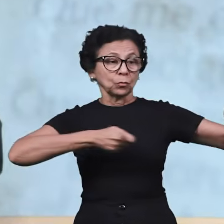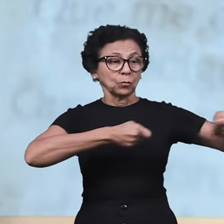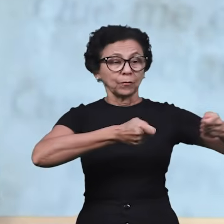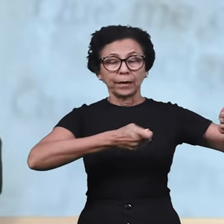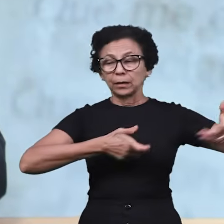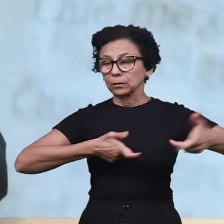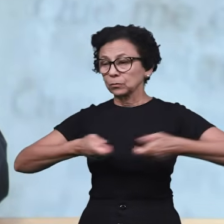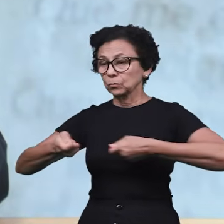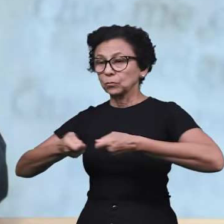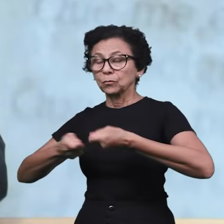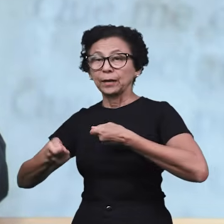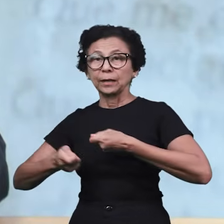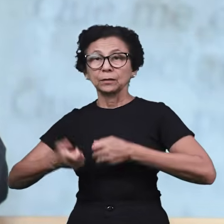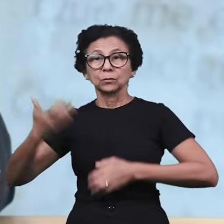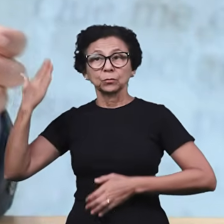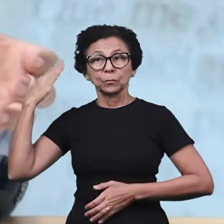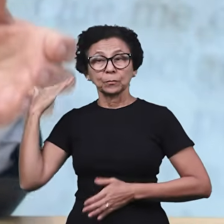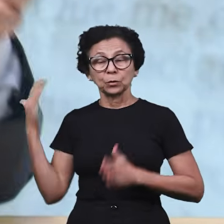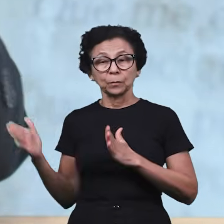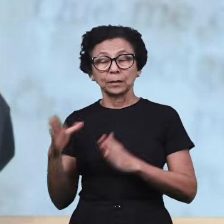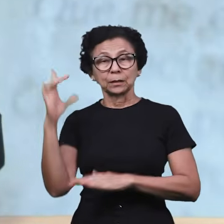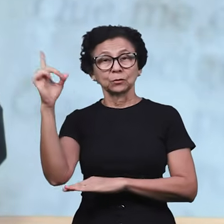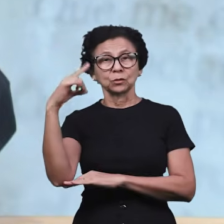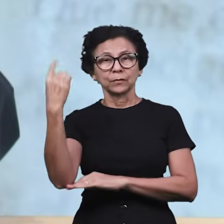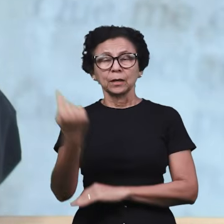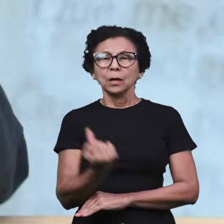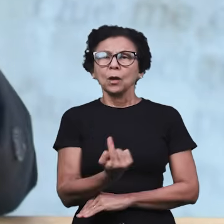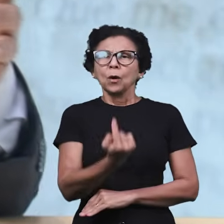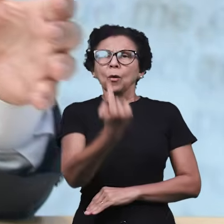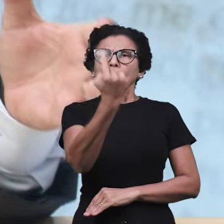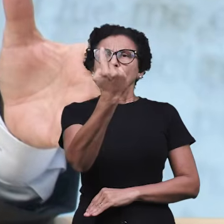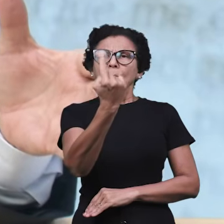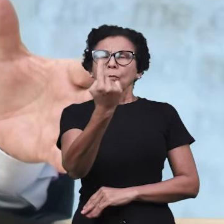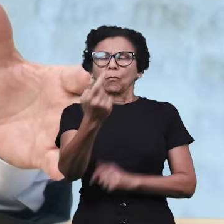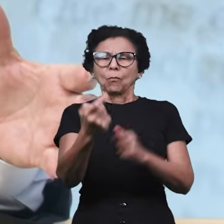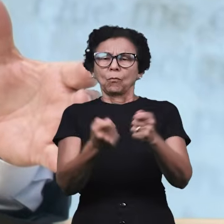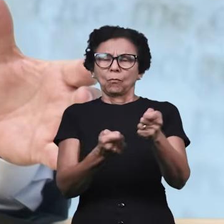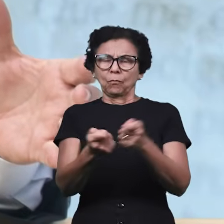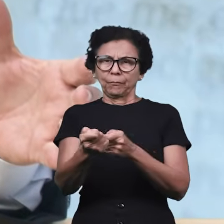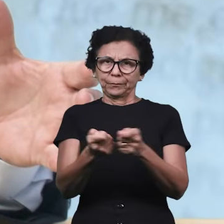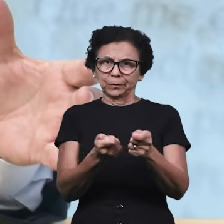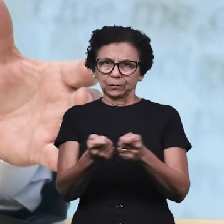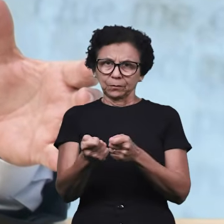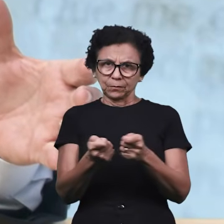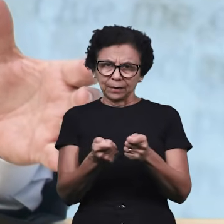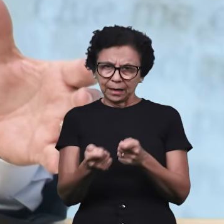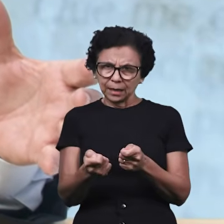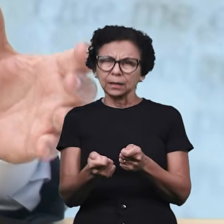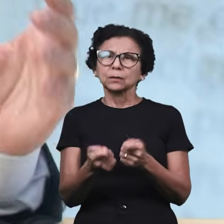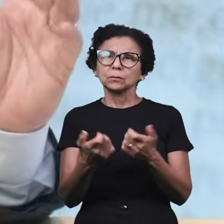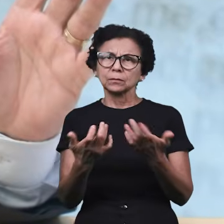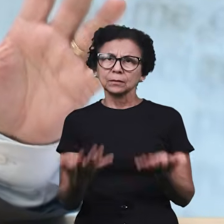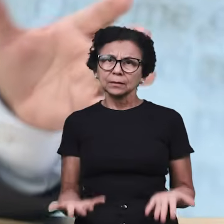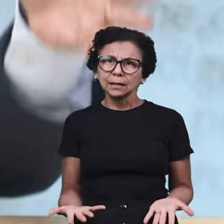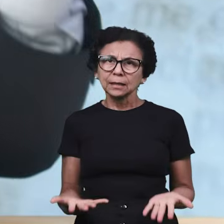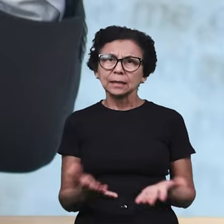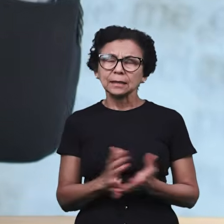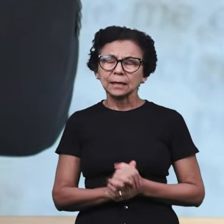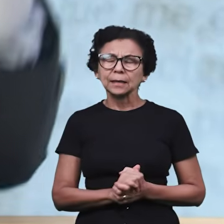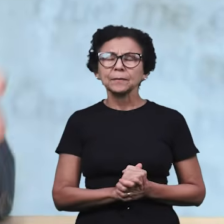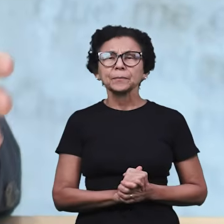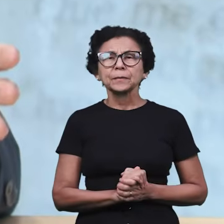tinha unido como um só reino, e que Davi aumentou as fronteiras, e que